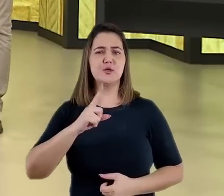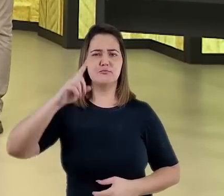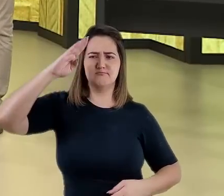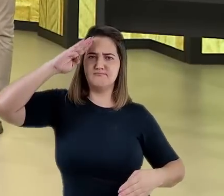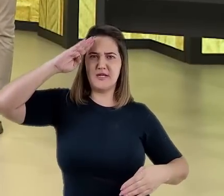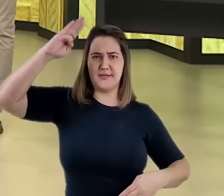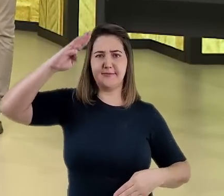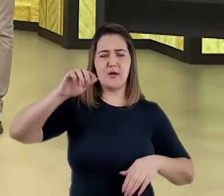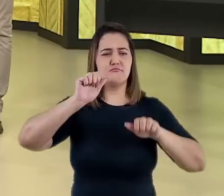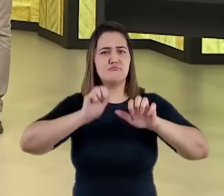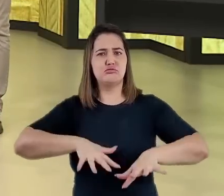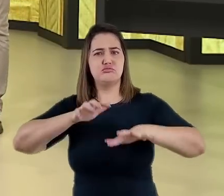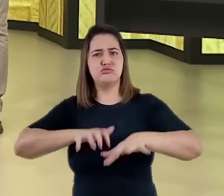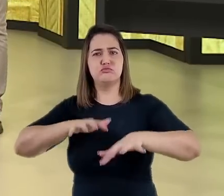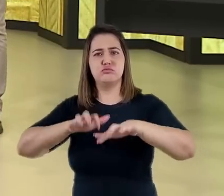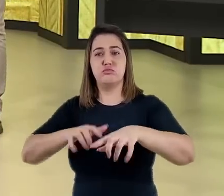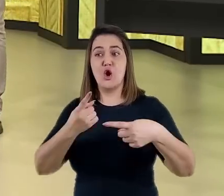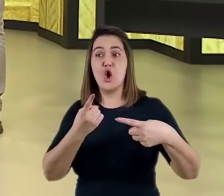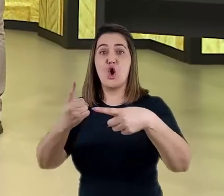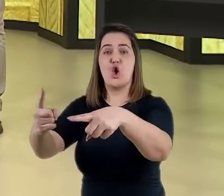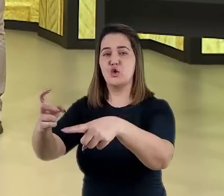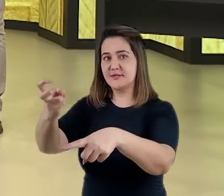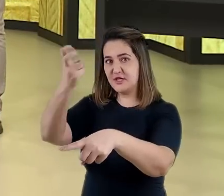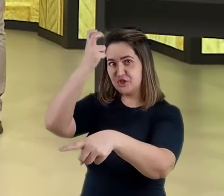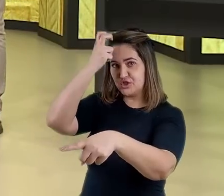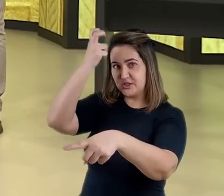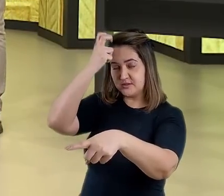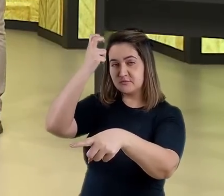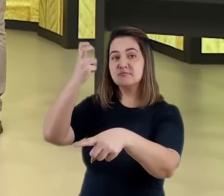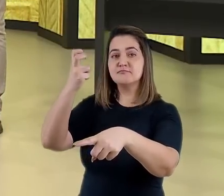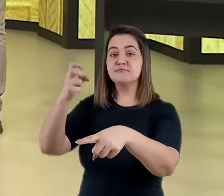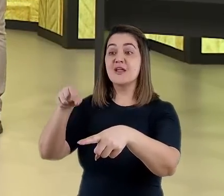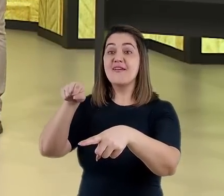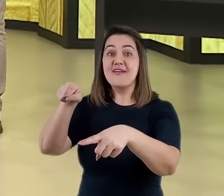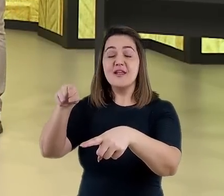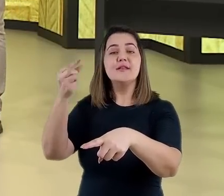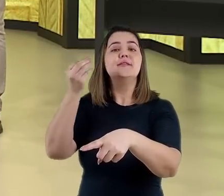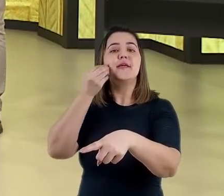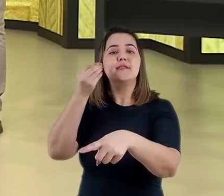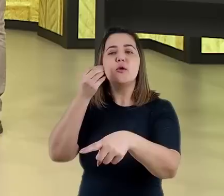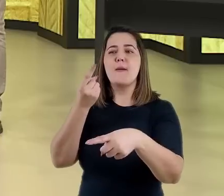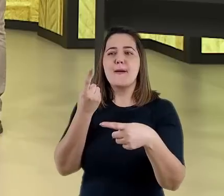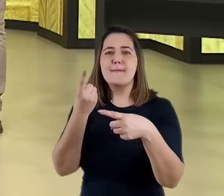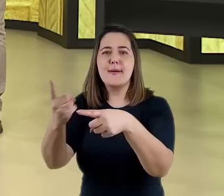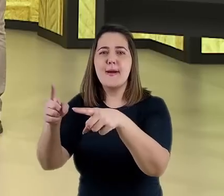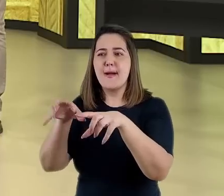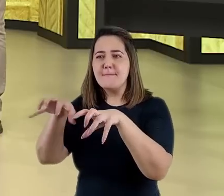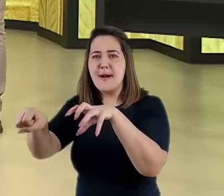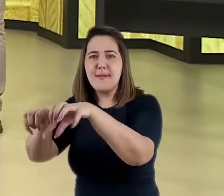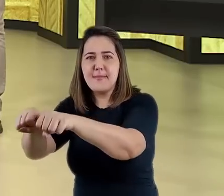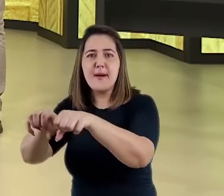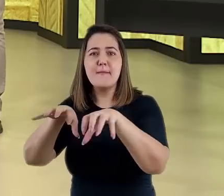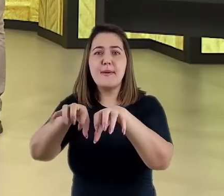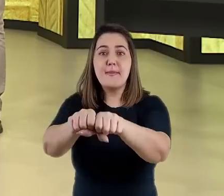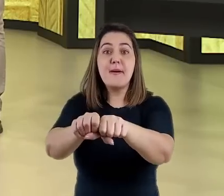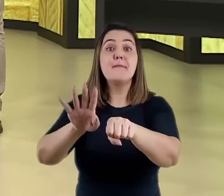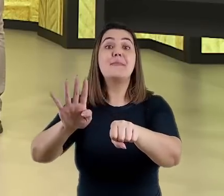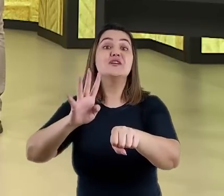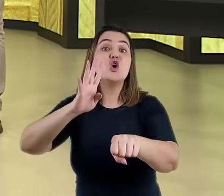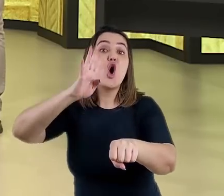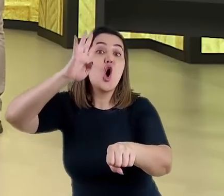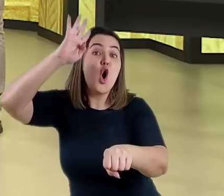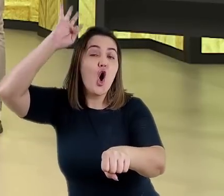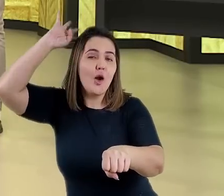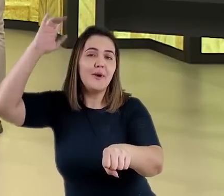realizou uma campanha militar contra o Egito, que fica ao sul da Síria e também da Palestina, mas ele foi derrotado